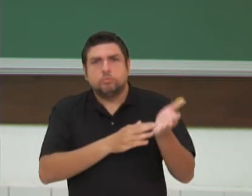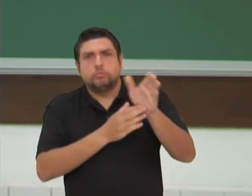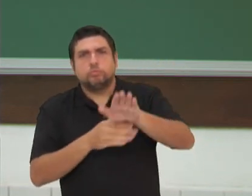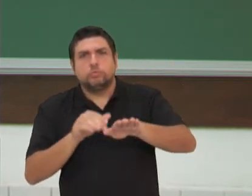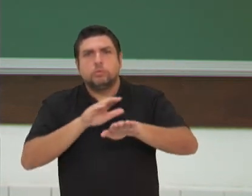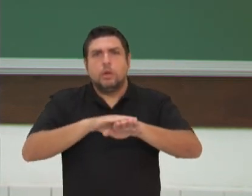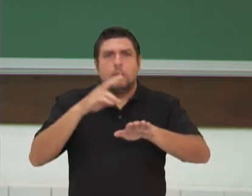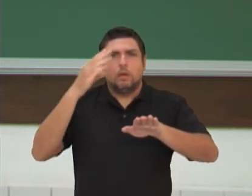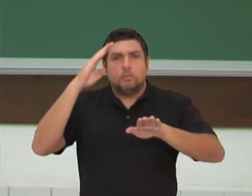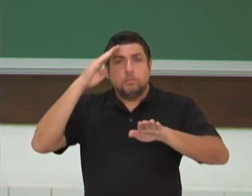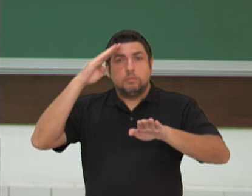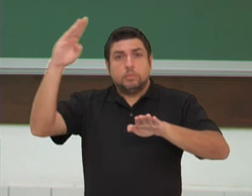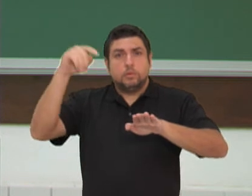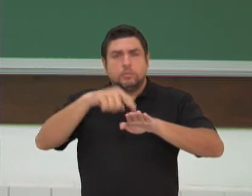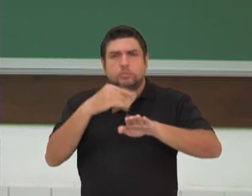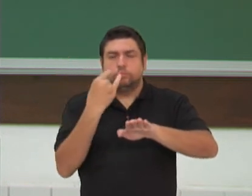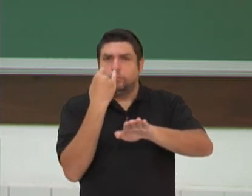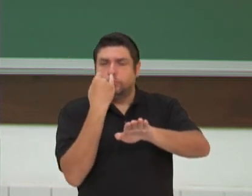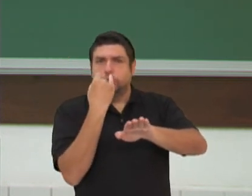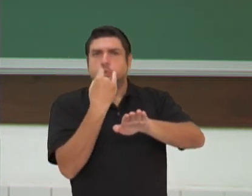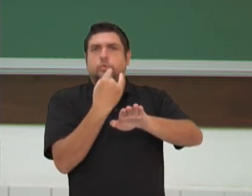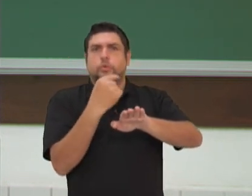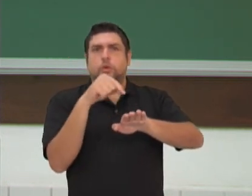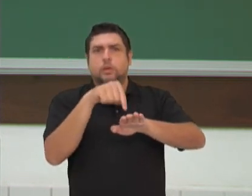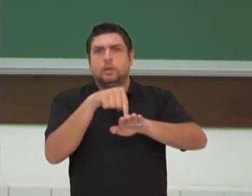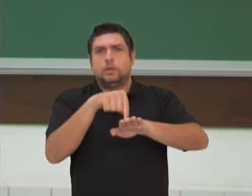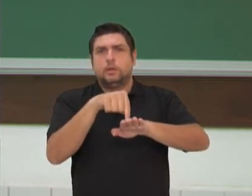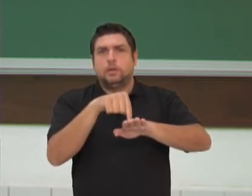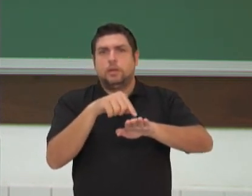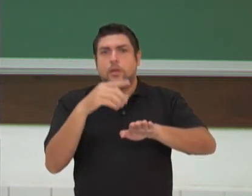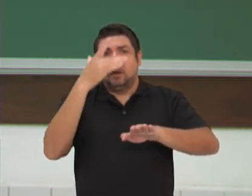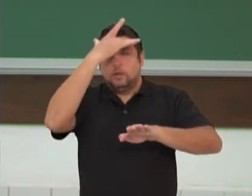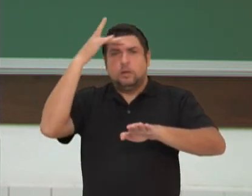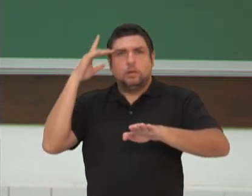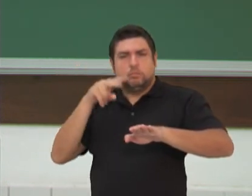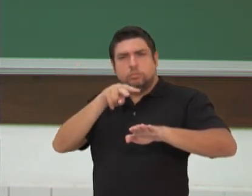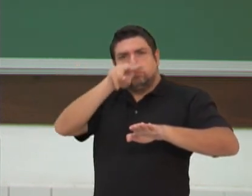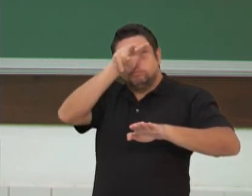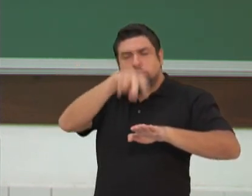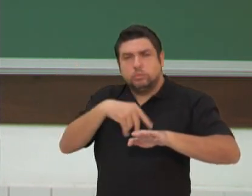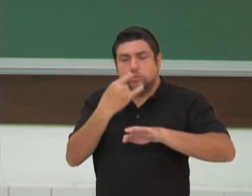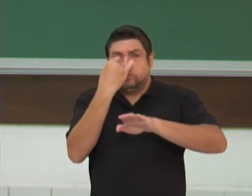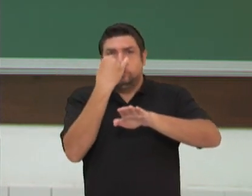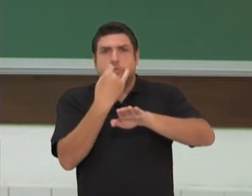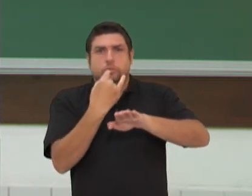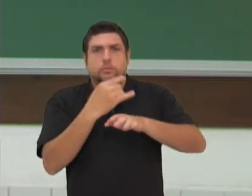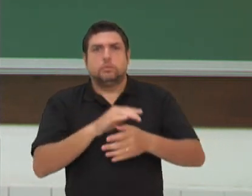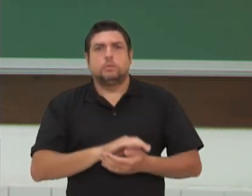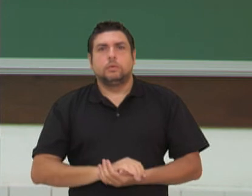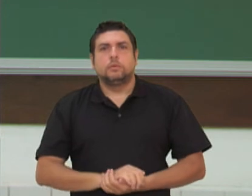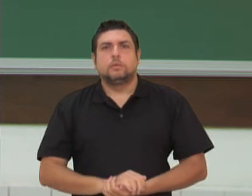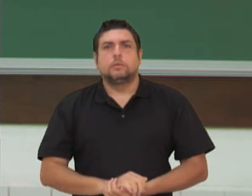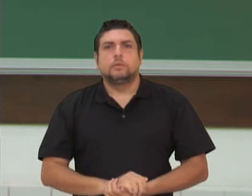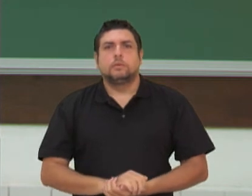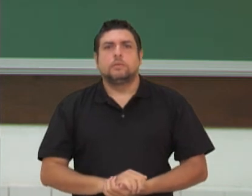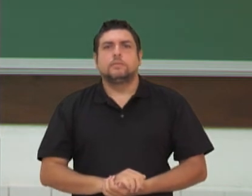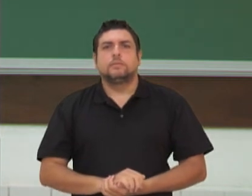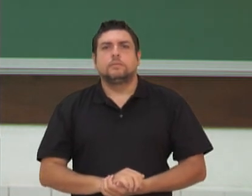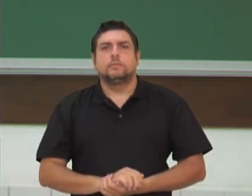jornal? Então, é um ponto de partida para chamar a atenção, não é, do leitor. Qual